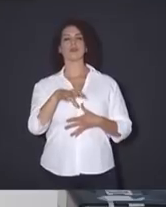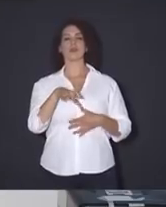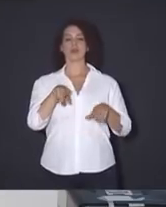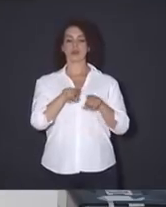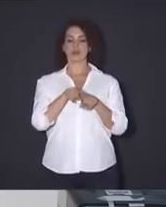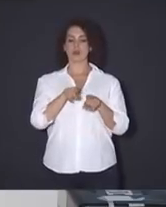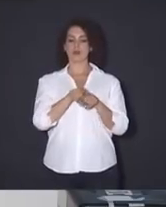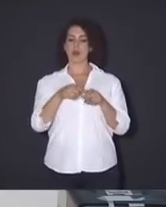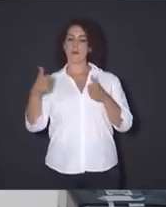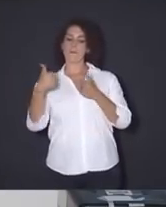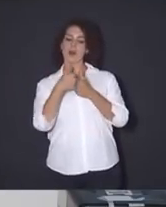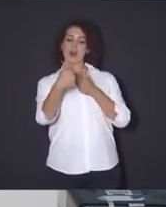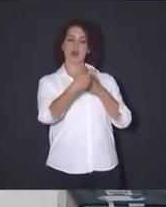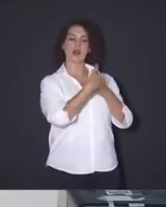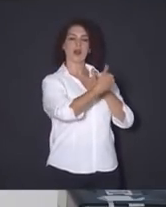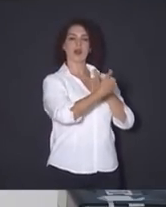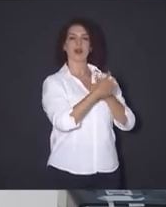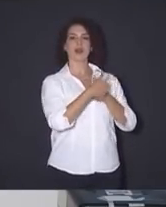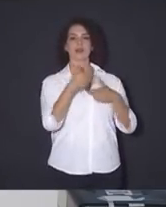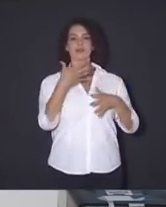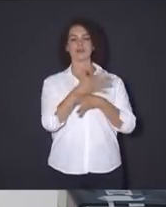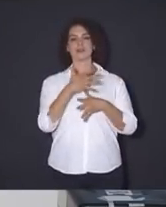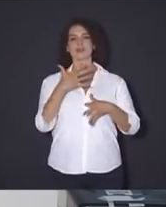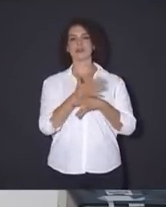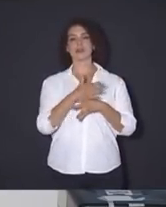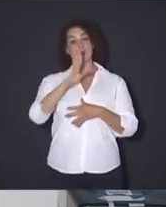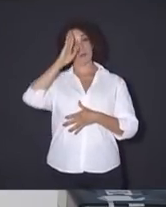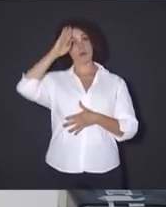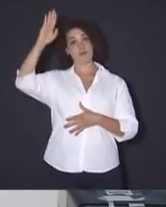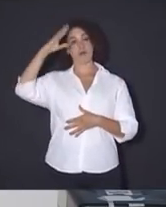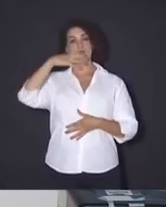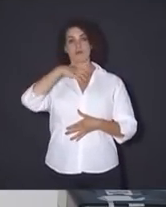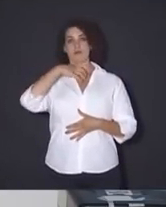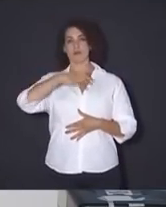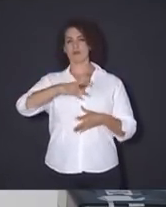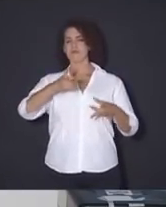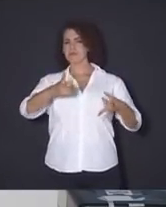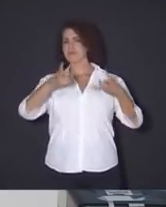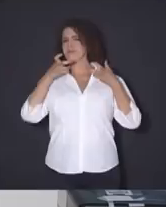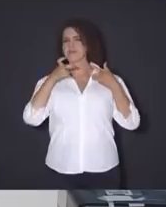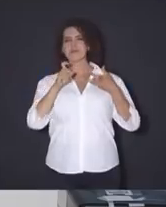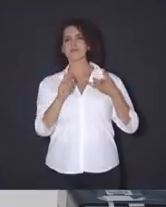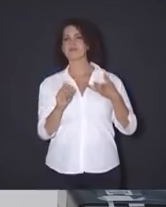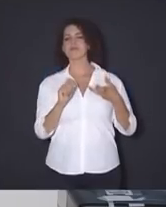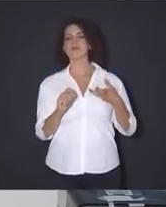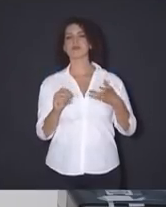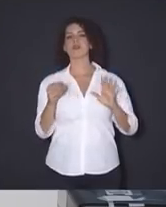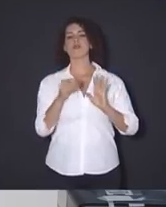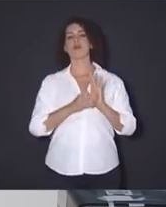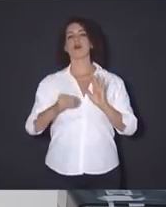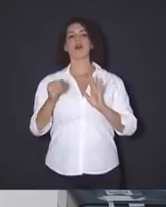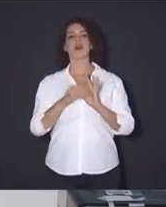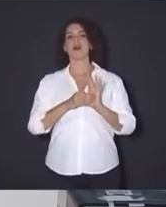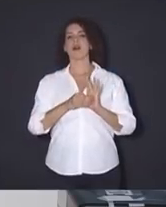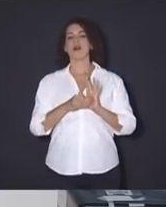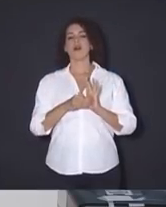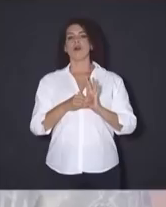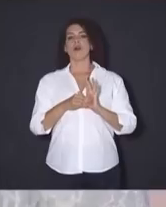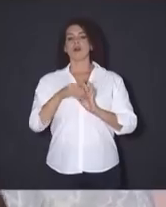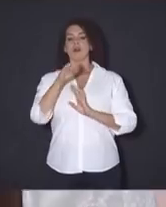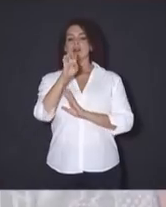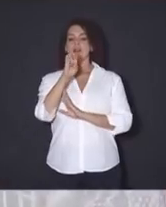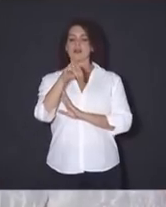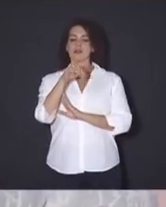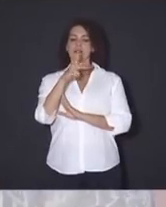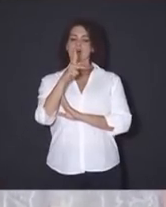metropolitana o nosso estado sobretudo na cidade de salvador que você percebe é que falta de empatia o